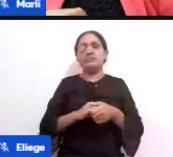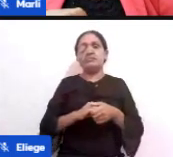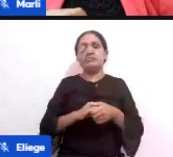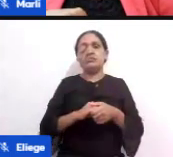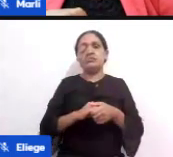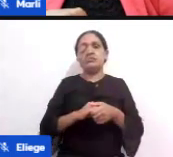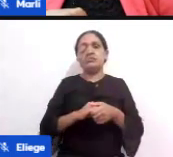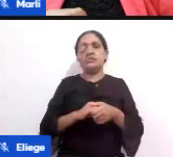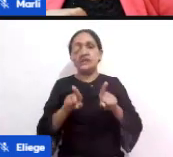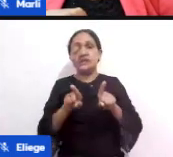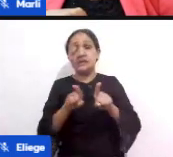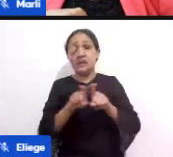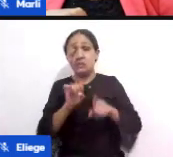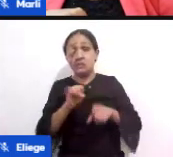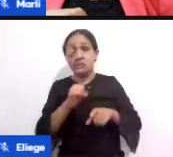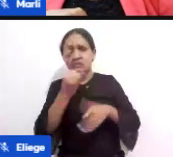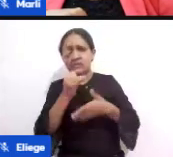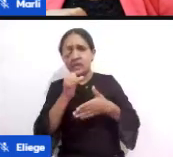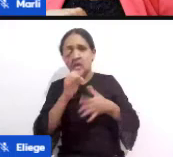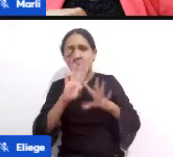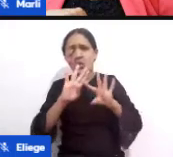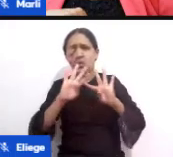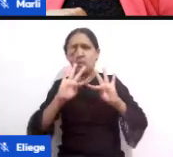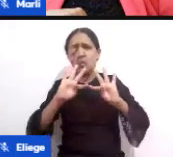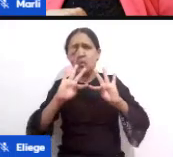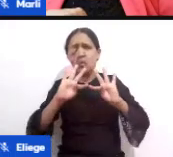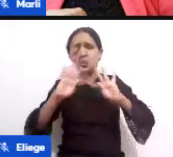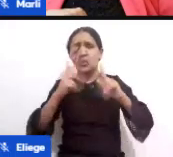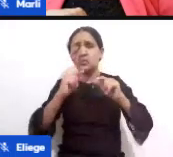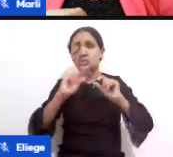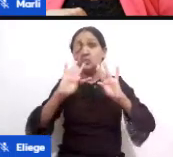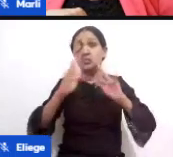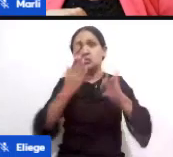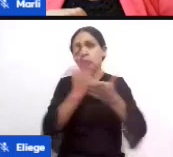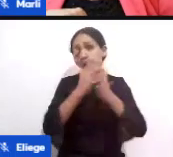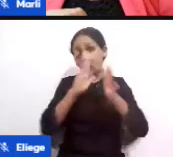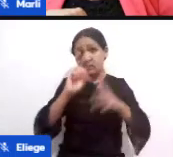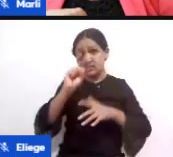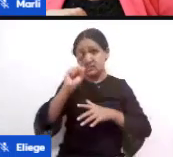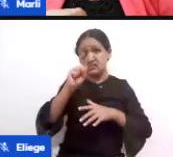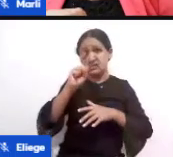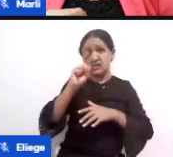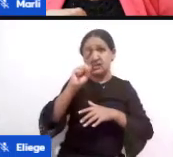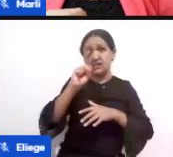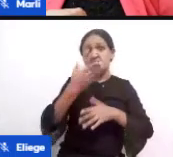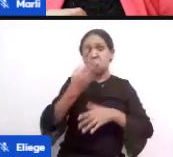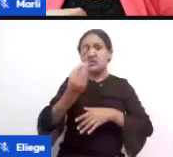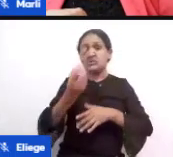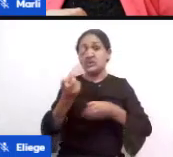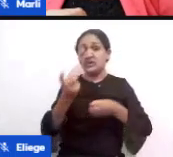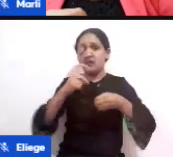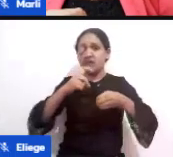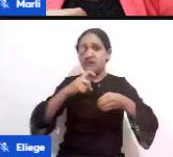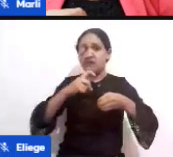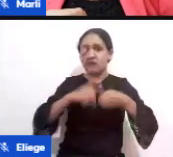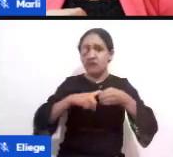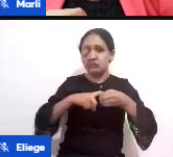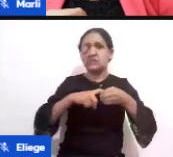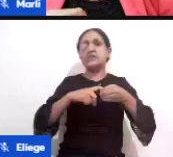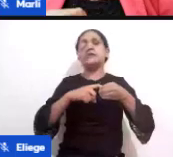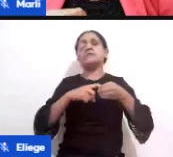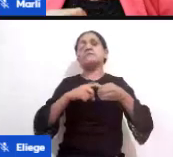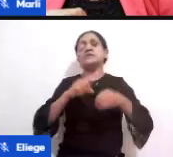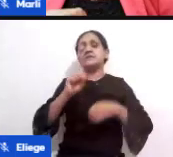Leite, quando tudo isso passar, está passando aos poucos, né? Estamos retornando aos poucos, com certeza